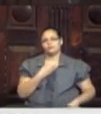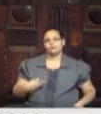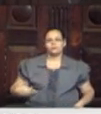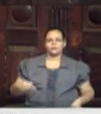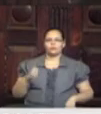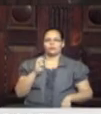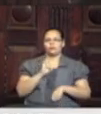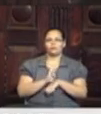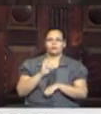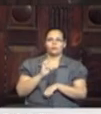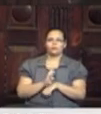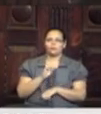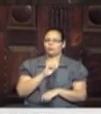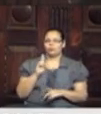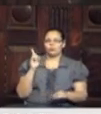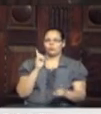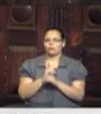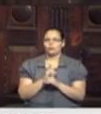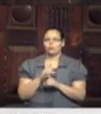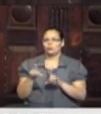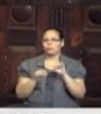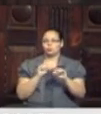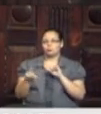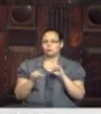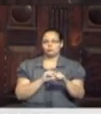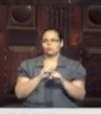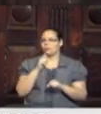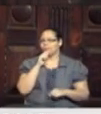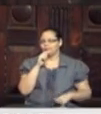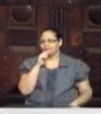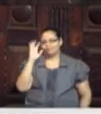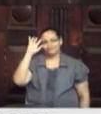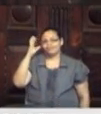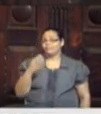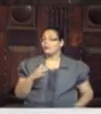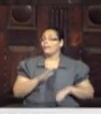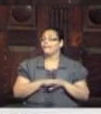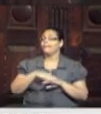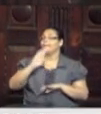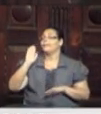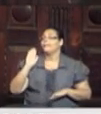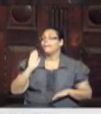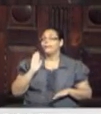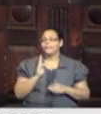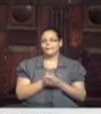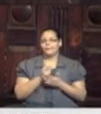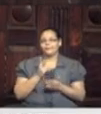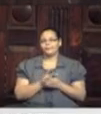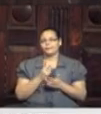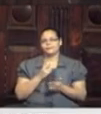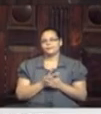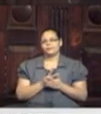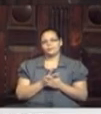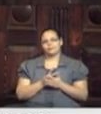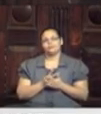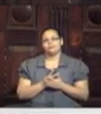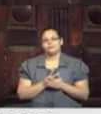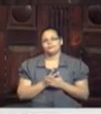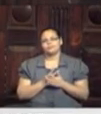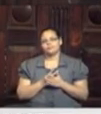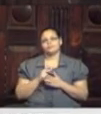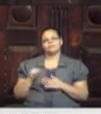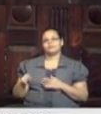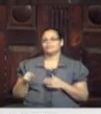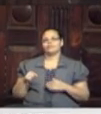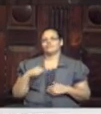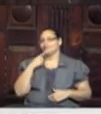o Estado e não encontra alternativas, não tem saída e mais, mesmo a sua base de sustentação, já